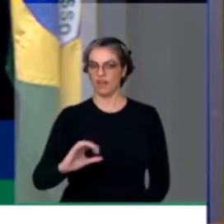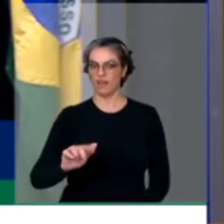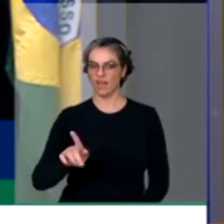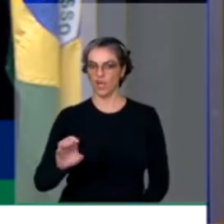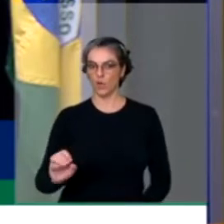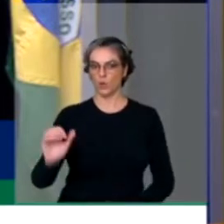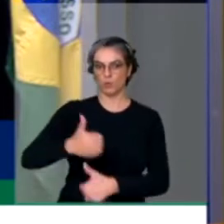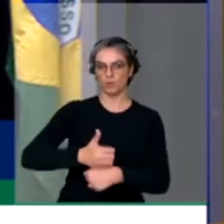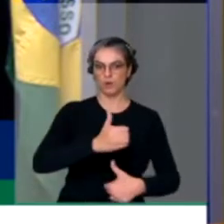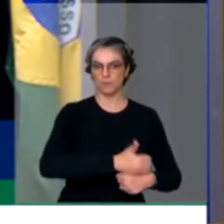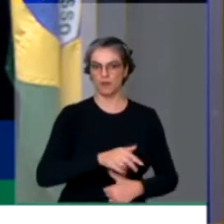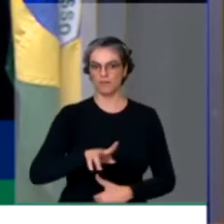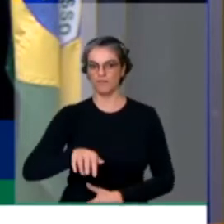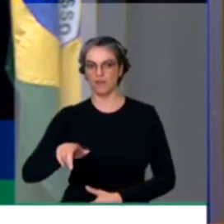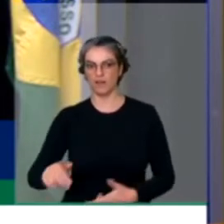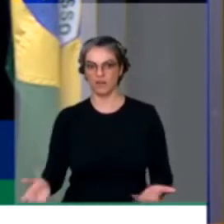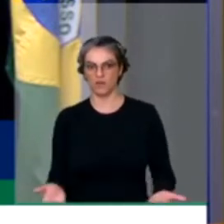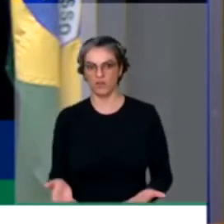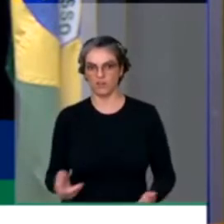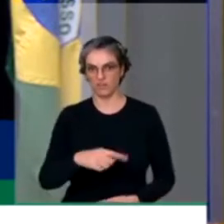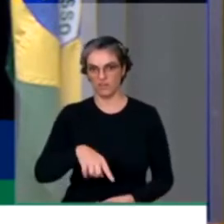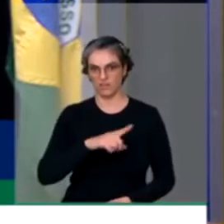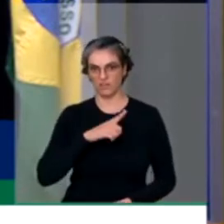cargos se encontram hoje.